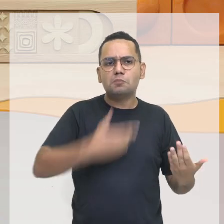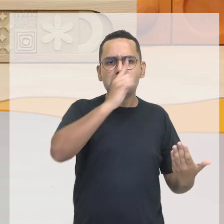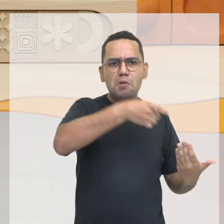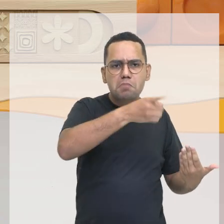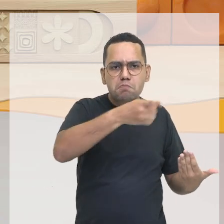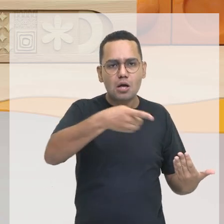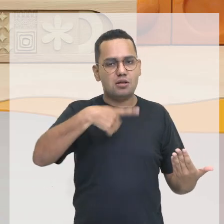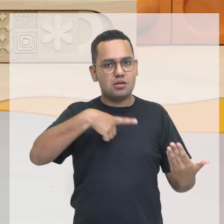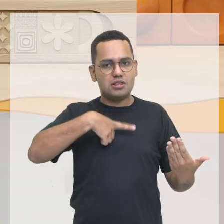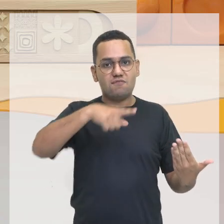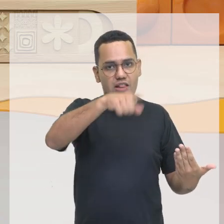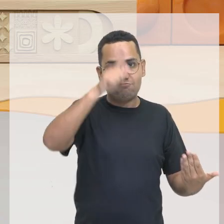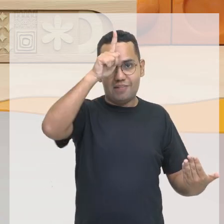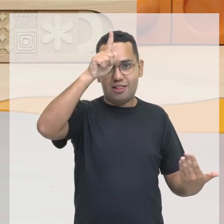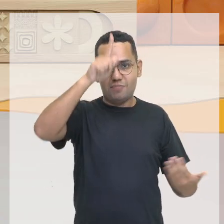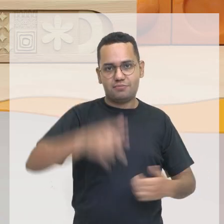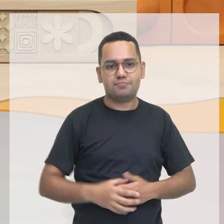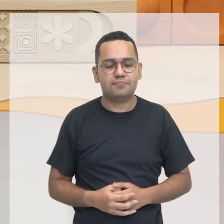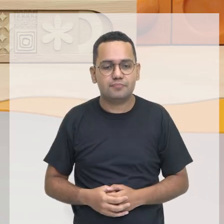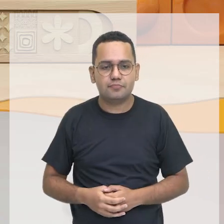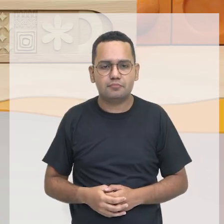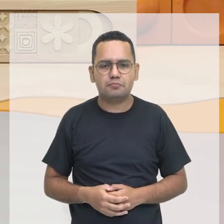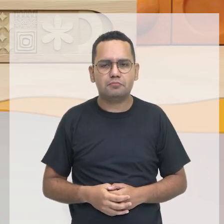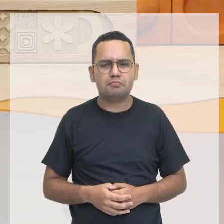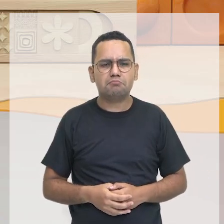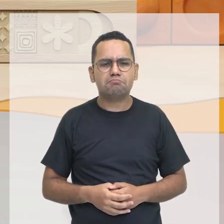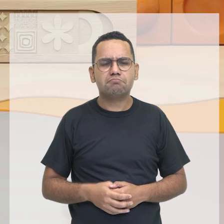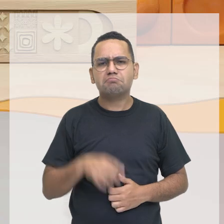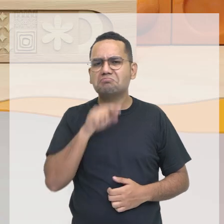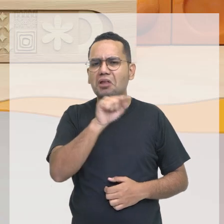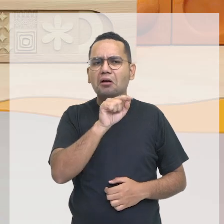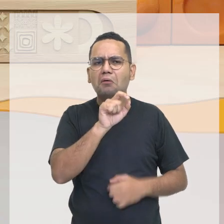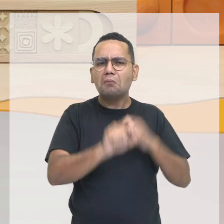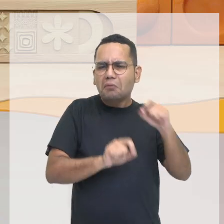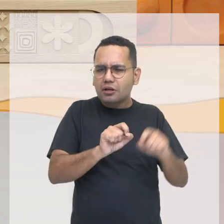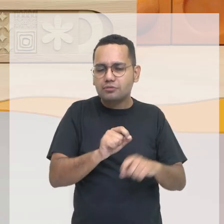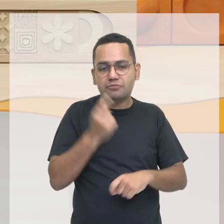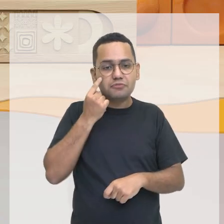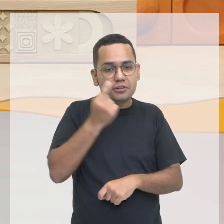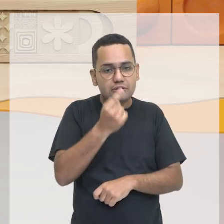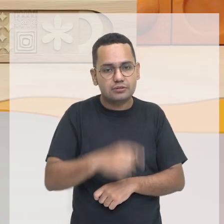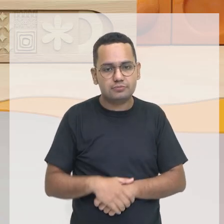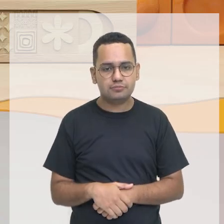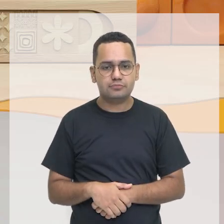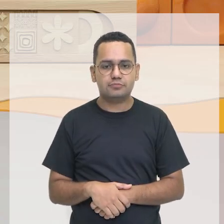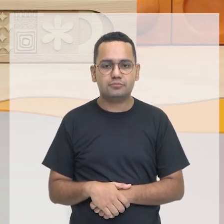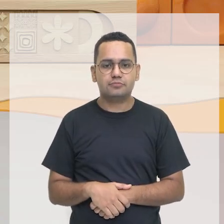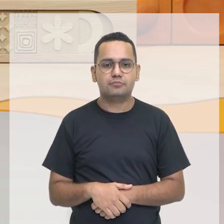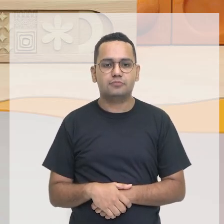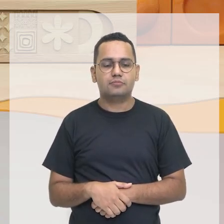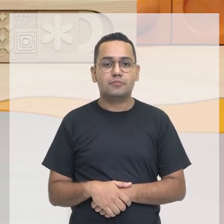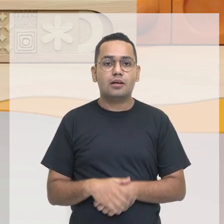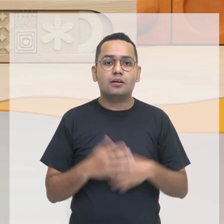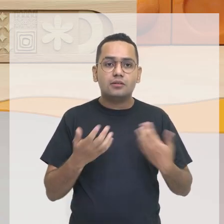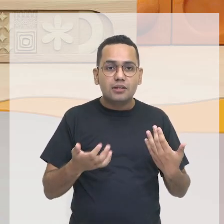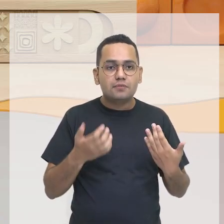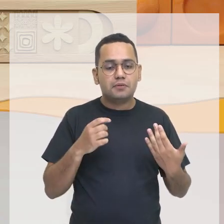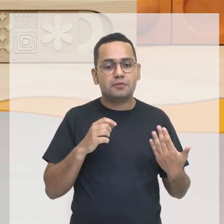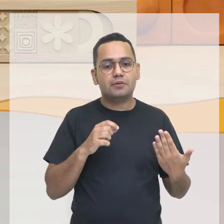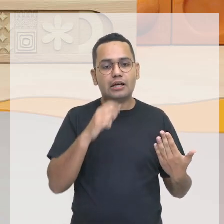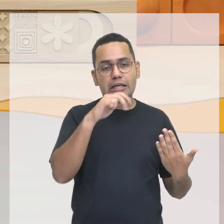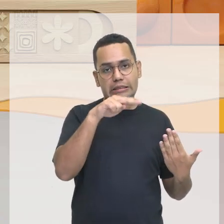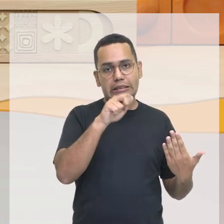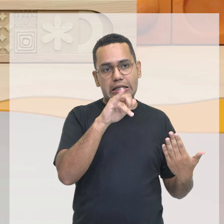ocorreu na Alemanha, certo? Então, o que foi o nazismo, né? O nazismo ou nacional-socialismo foi